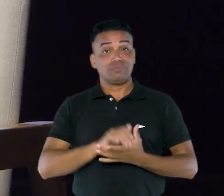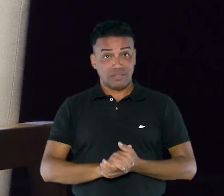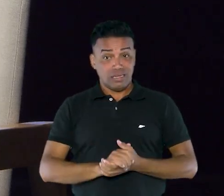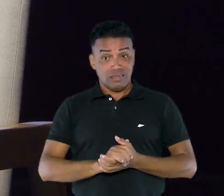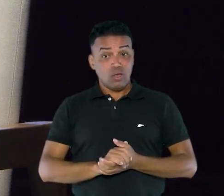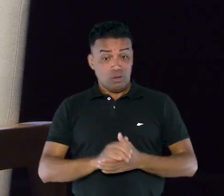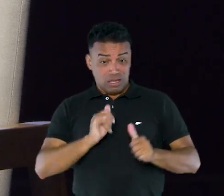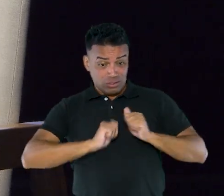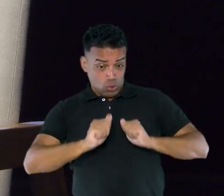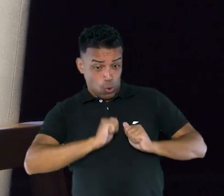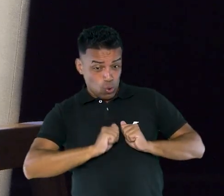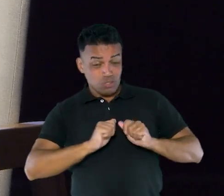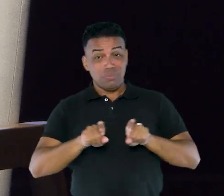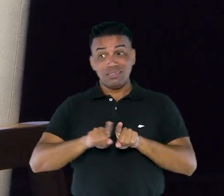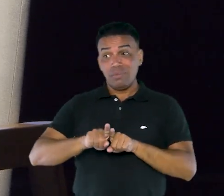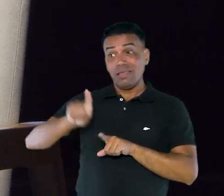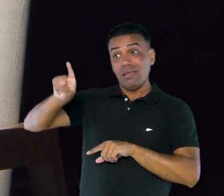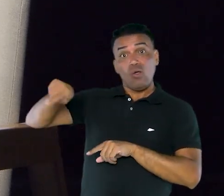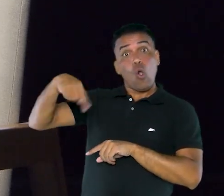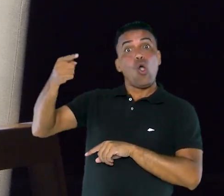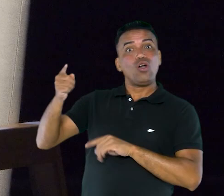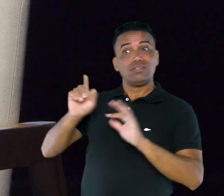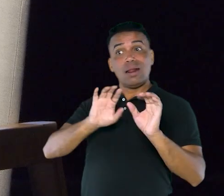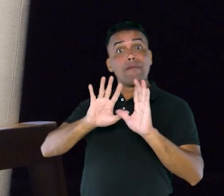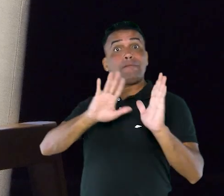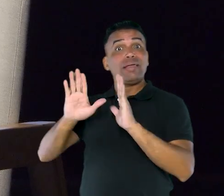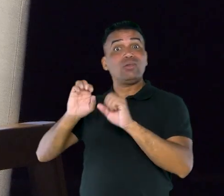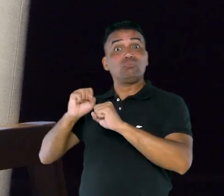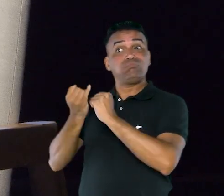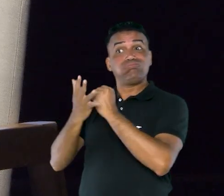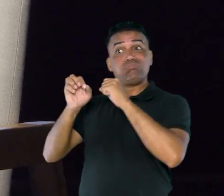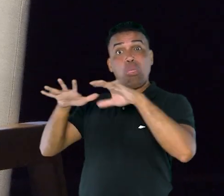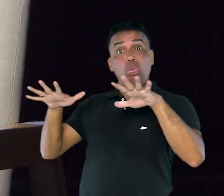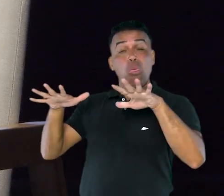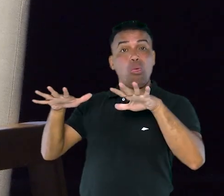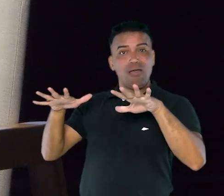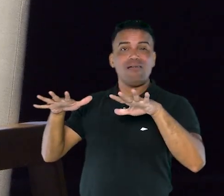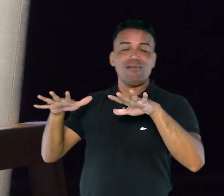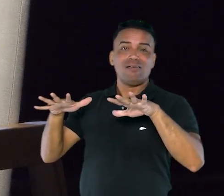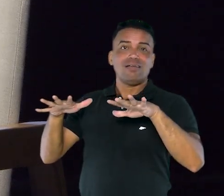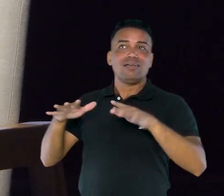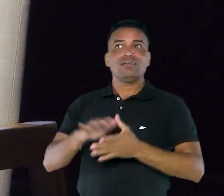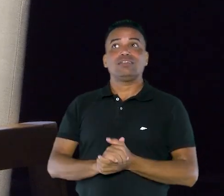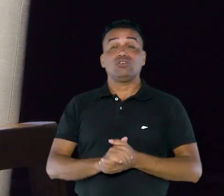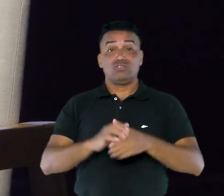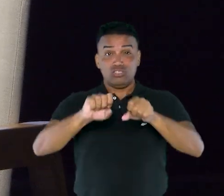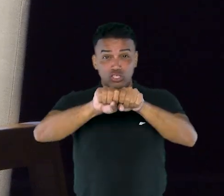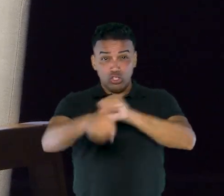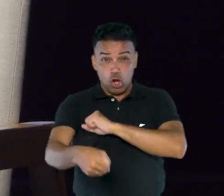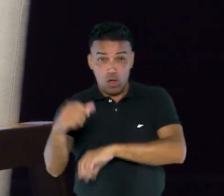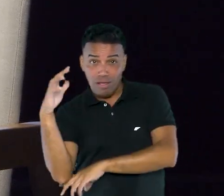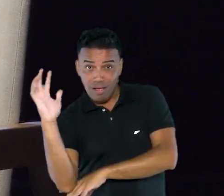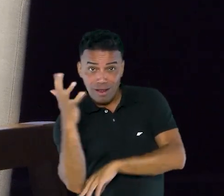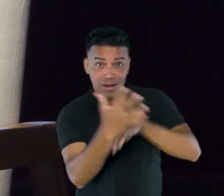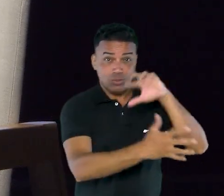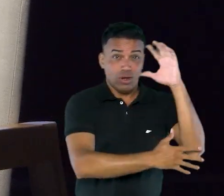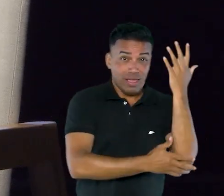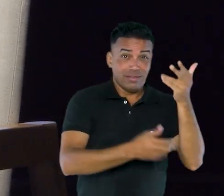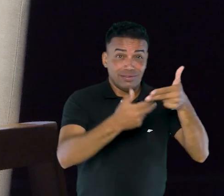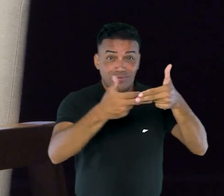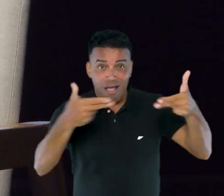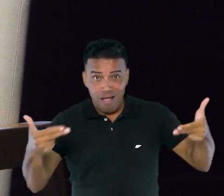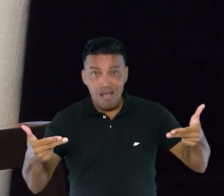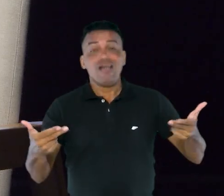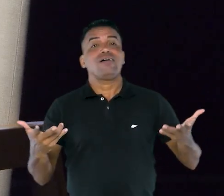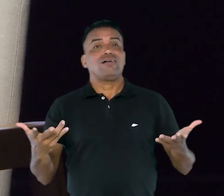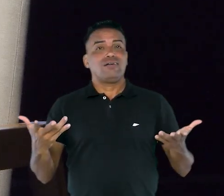gente ficar ansioso, mas isso vale para a próxima pandemia também, né? Quando a gente destrói a biodiversidade, como a gente destrói,